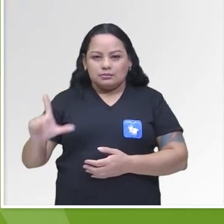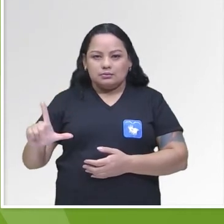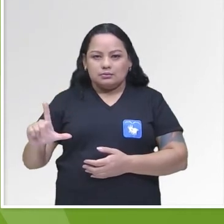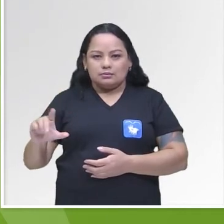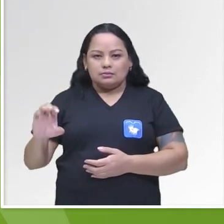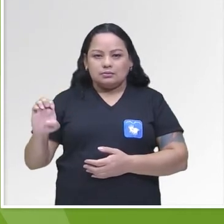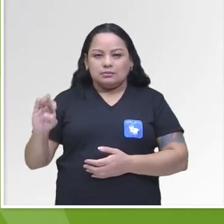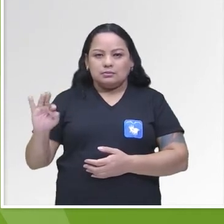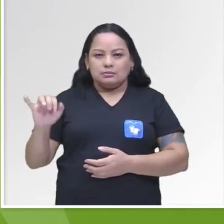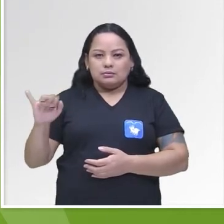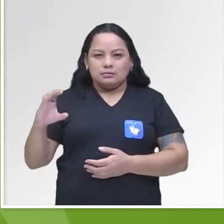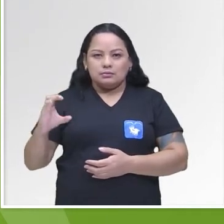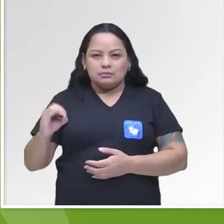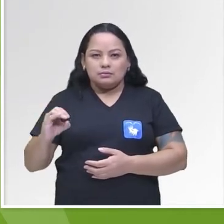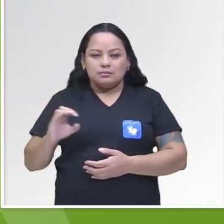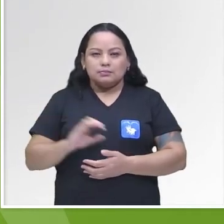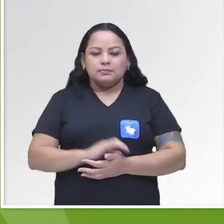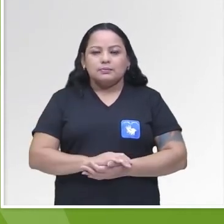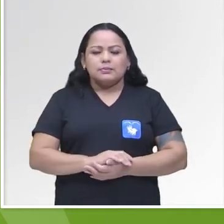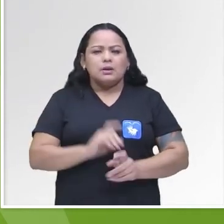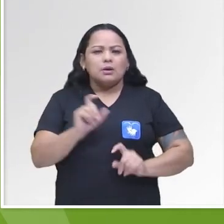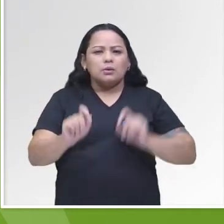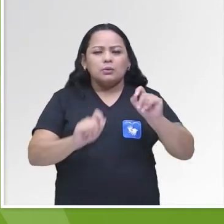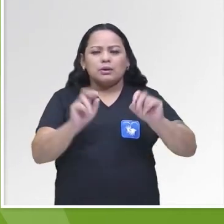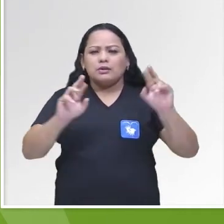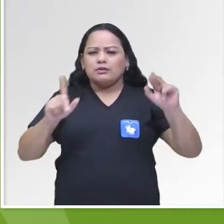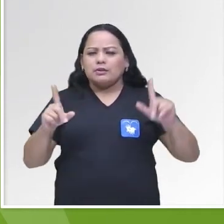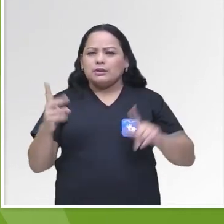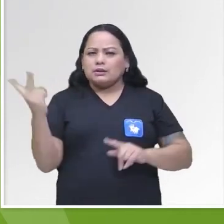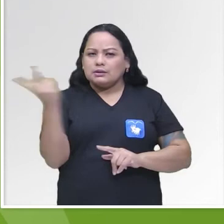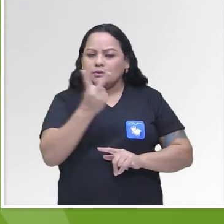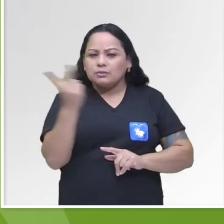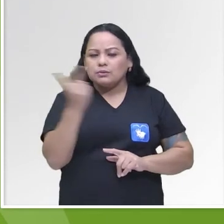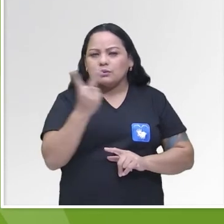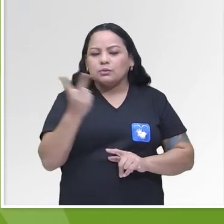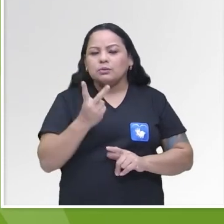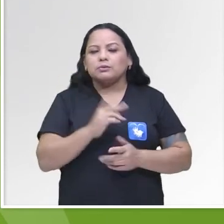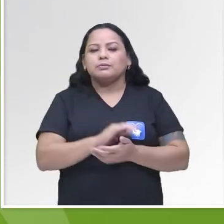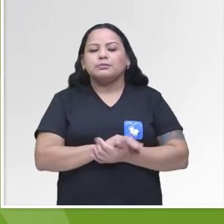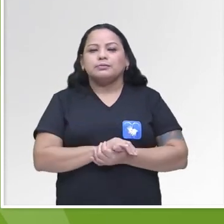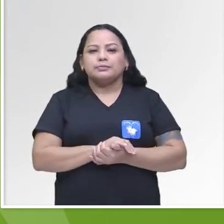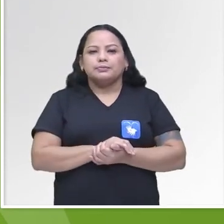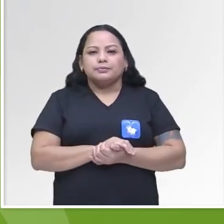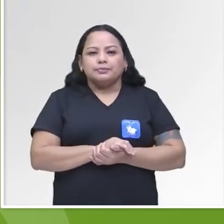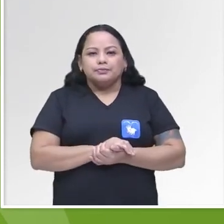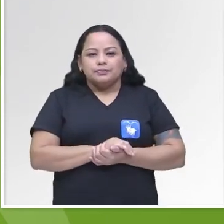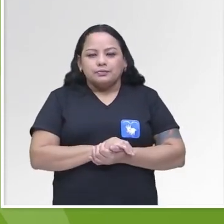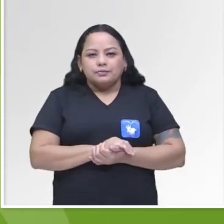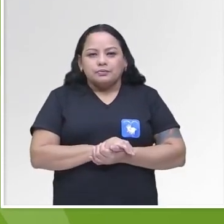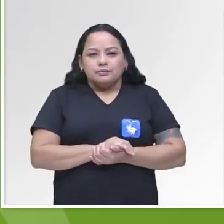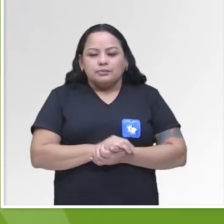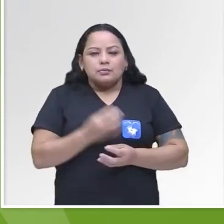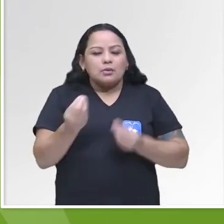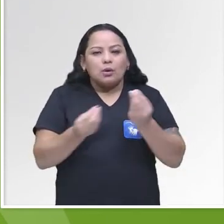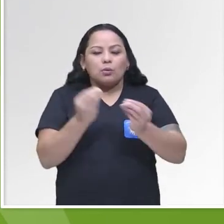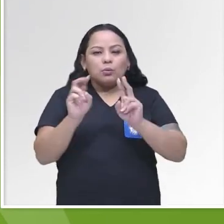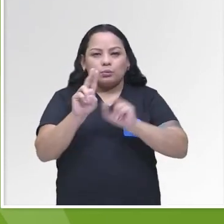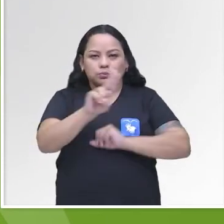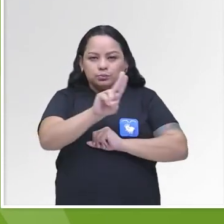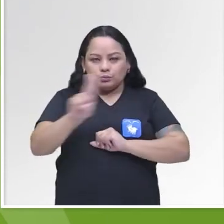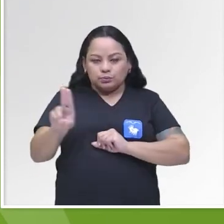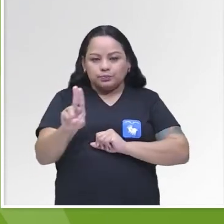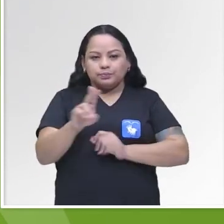eteno. O que vai diferenciar um do outro, né, em termos de